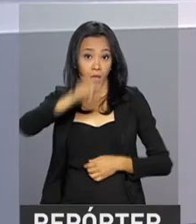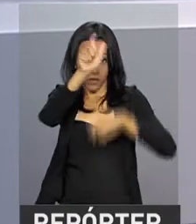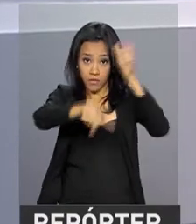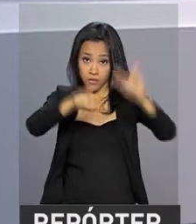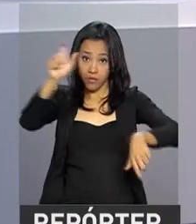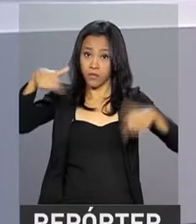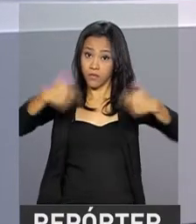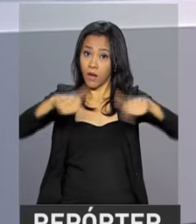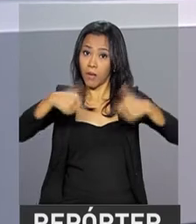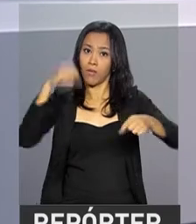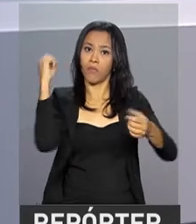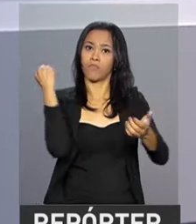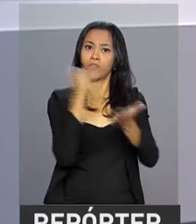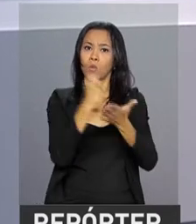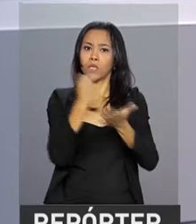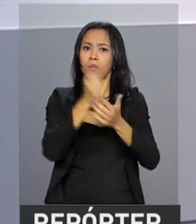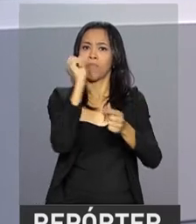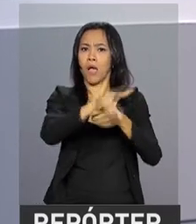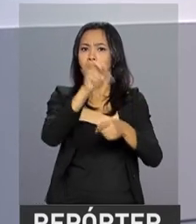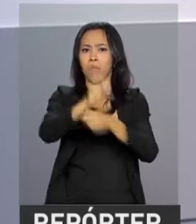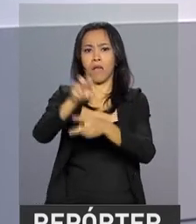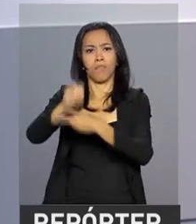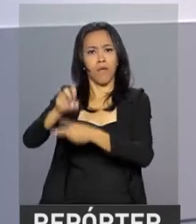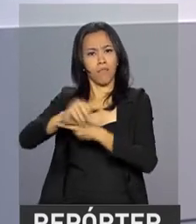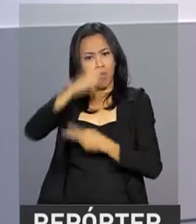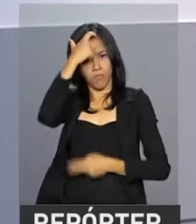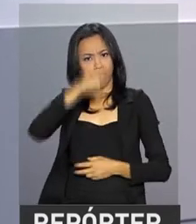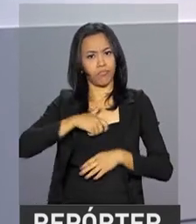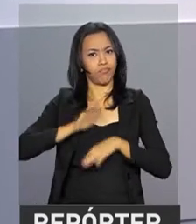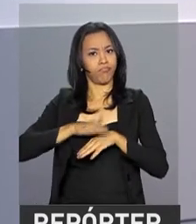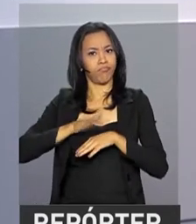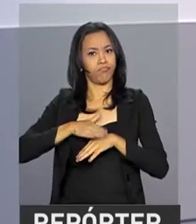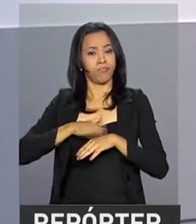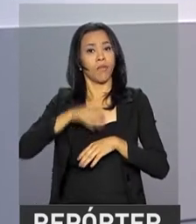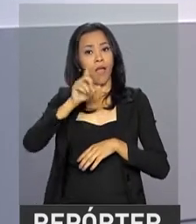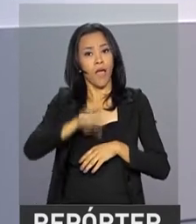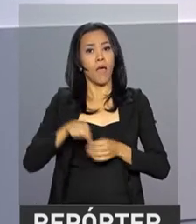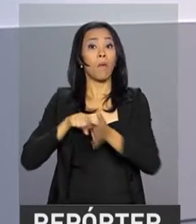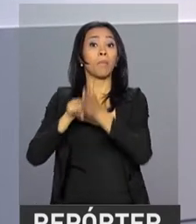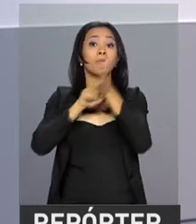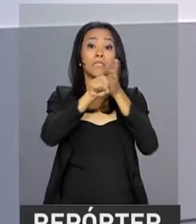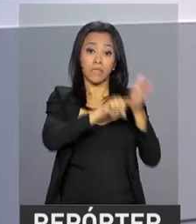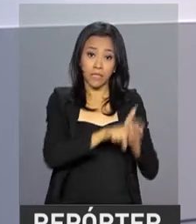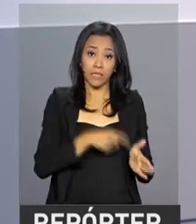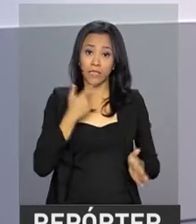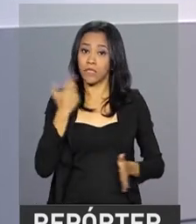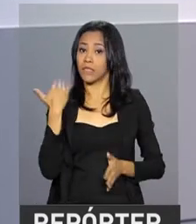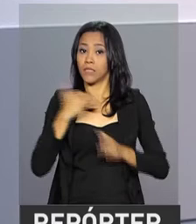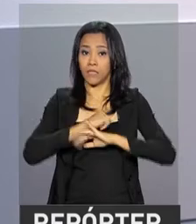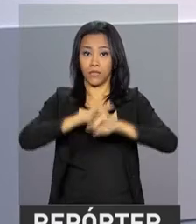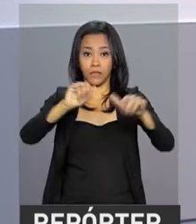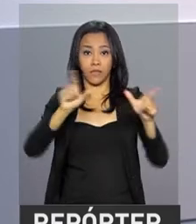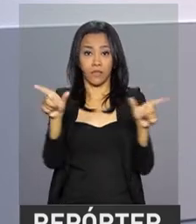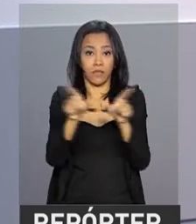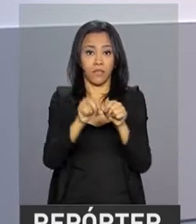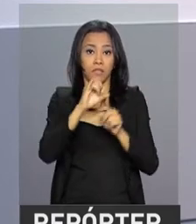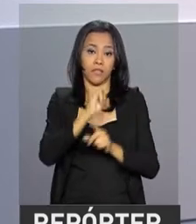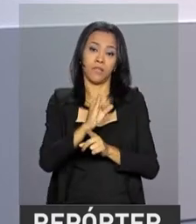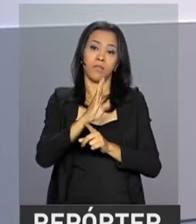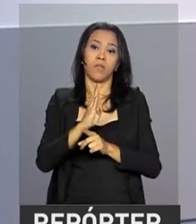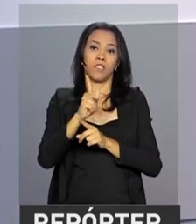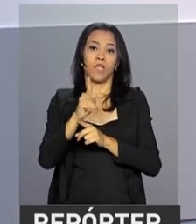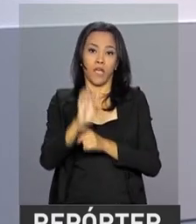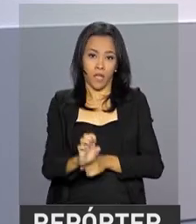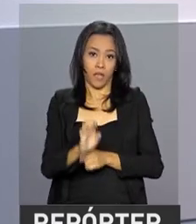estão entrando no mercado de trabalho por conta própria é o que diz a pesquisa por amostra de domicílios divulgada pelo ibge é para não ficar na